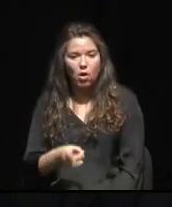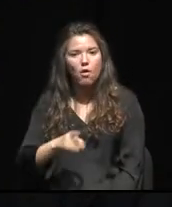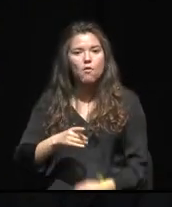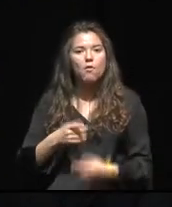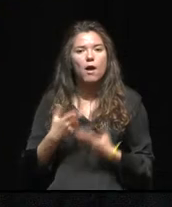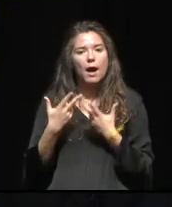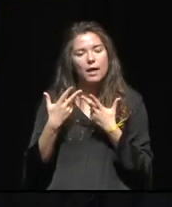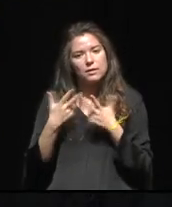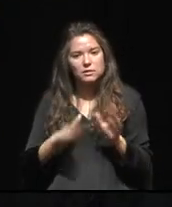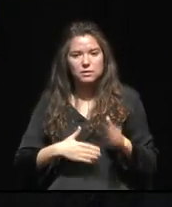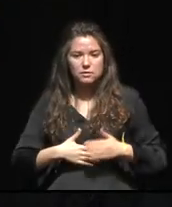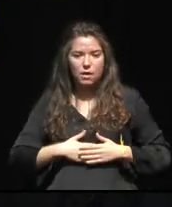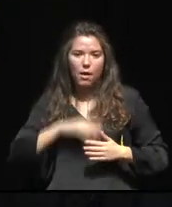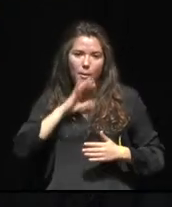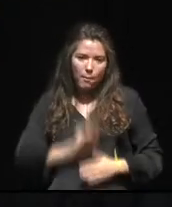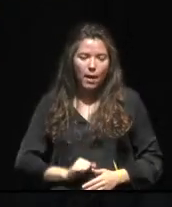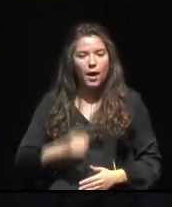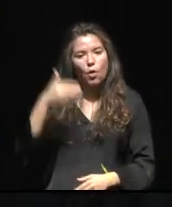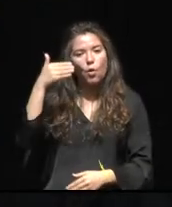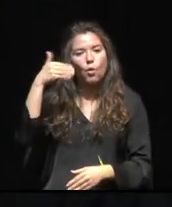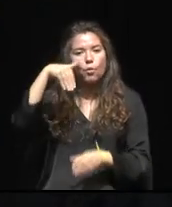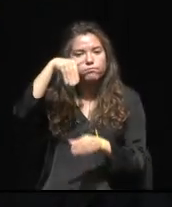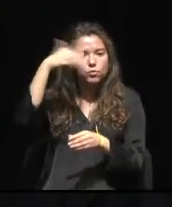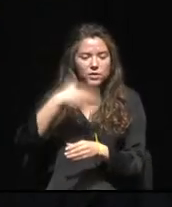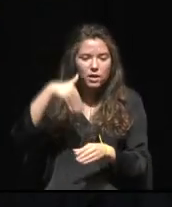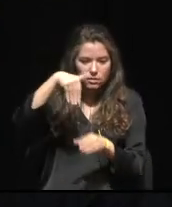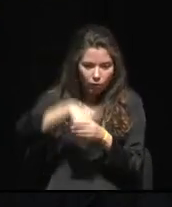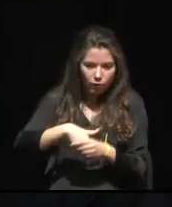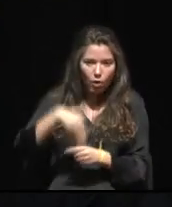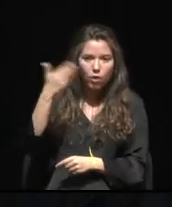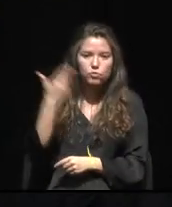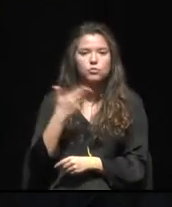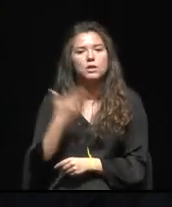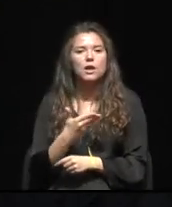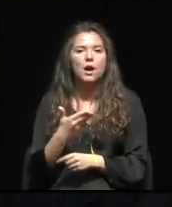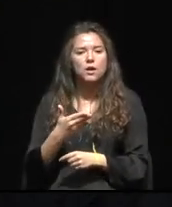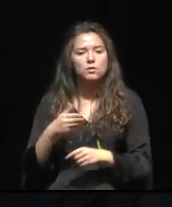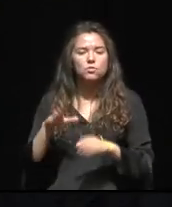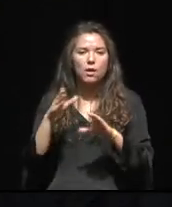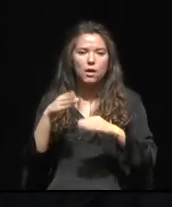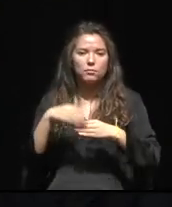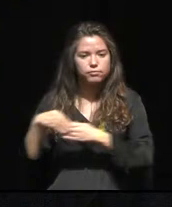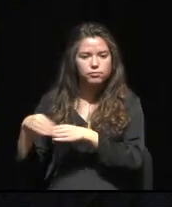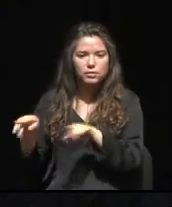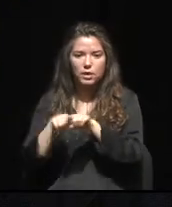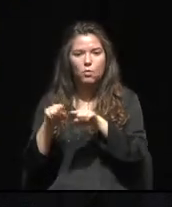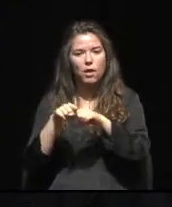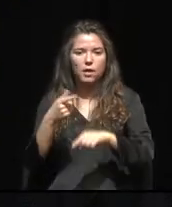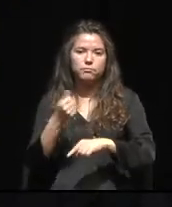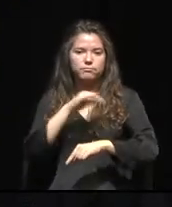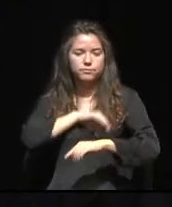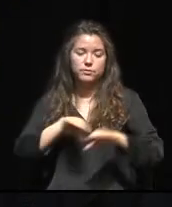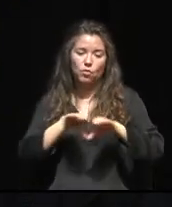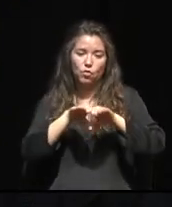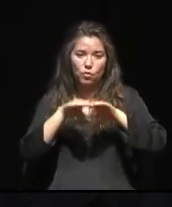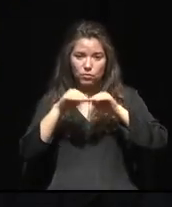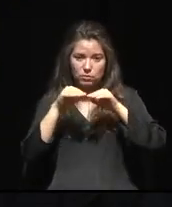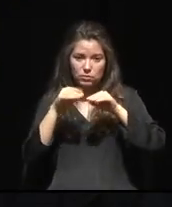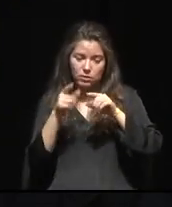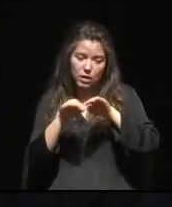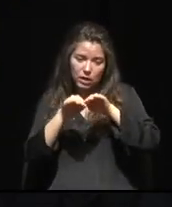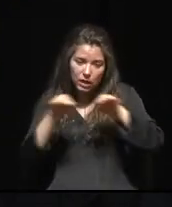maternidade o direito ao voto o direito a podermos candidatar noos a cargos de poder igualdade de remuneração conquistada apenas em